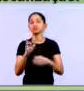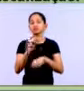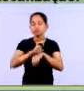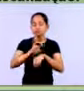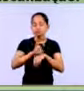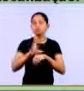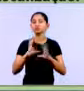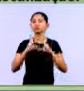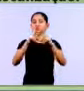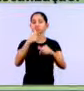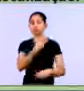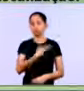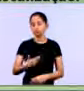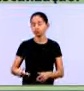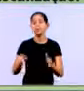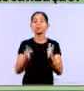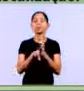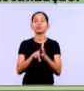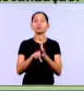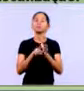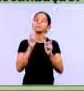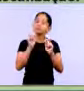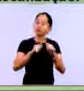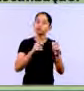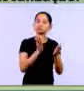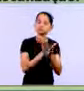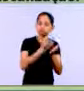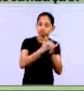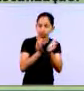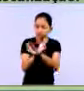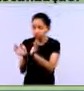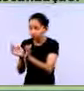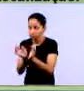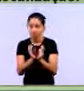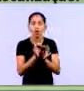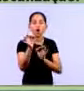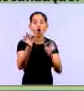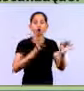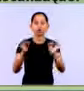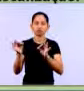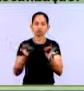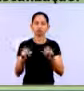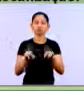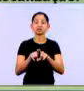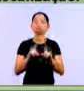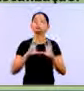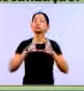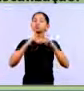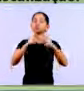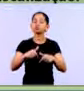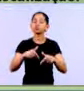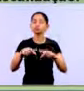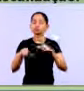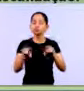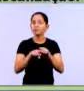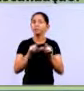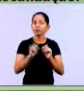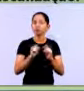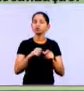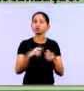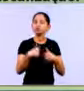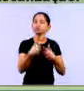serviço público específico e divisível. E tudo isso é prestado ao contribuinte ou ainda posto